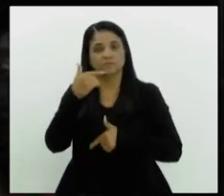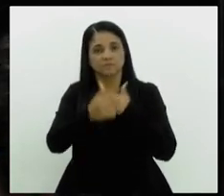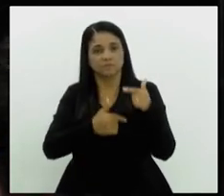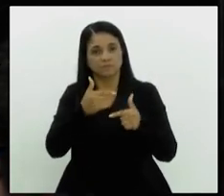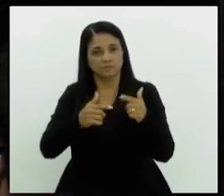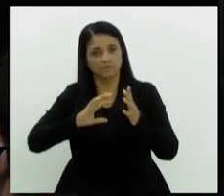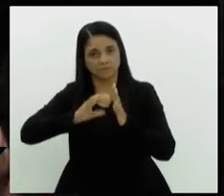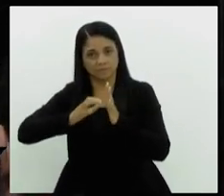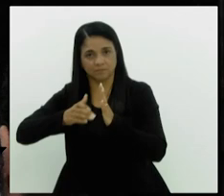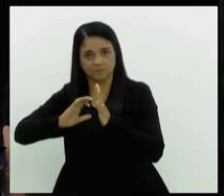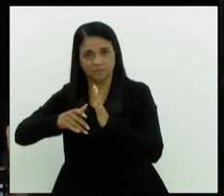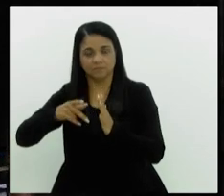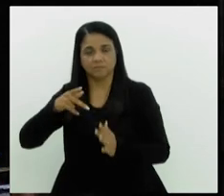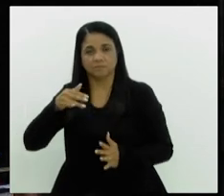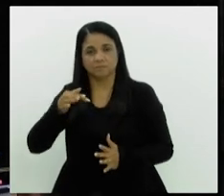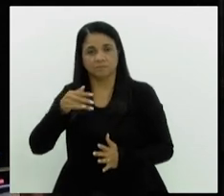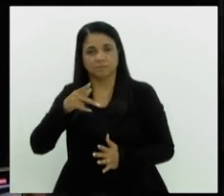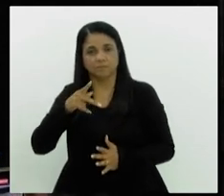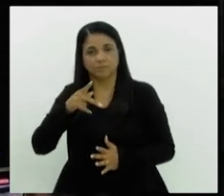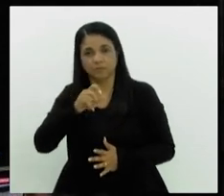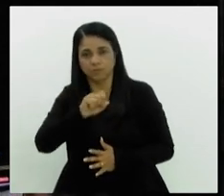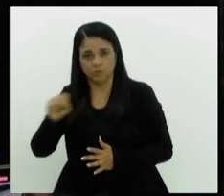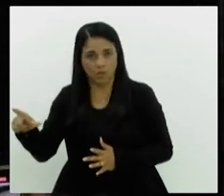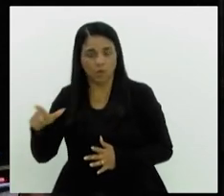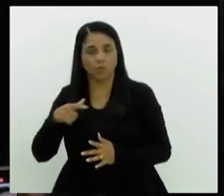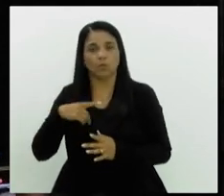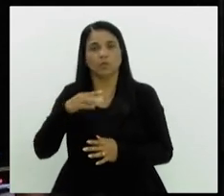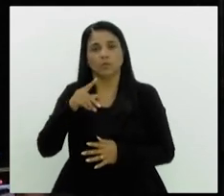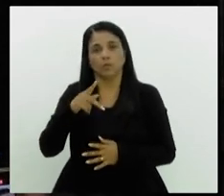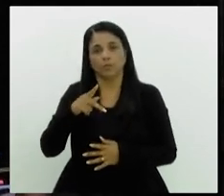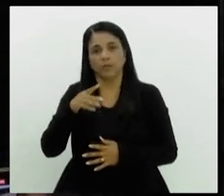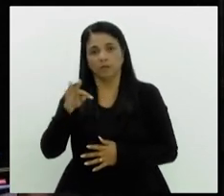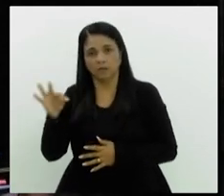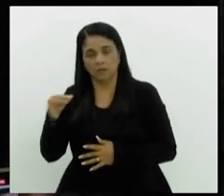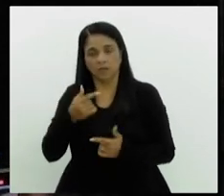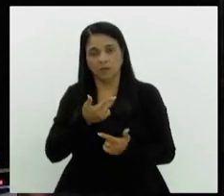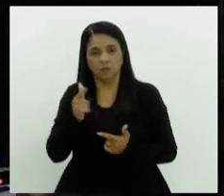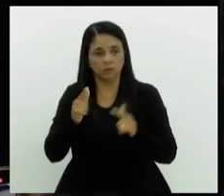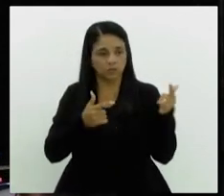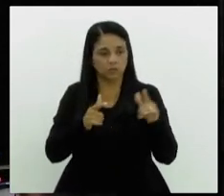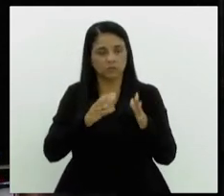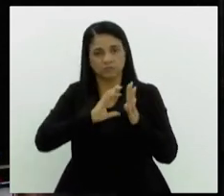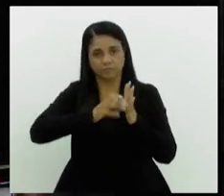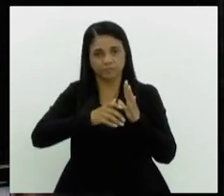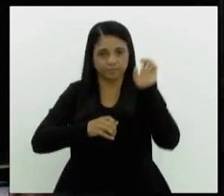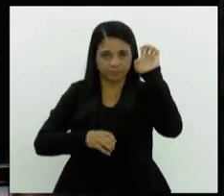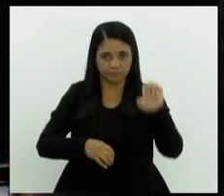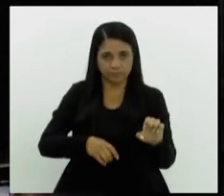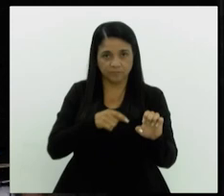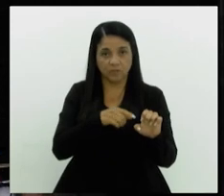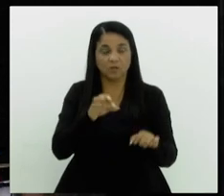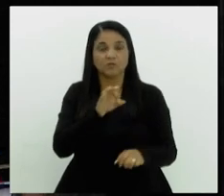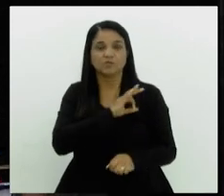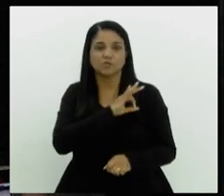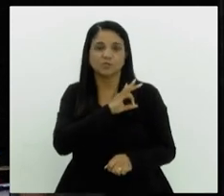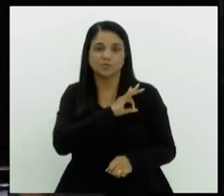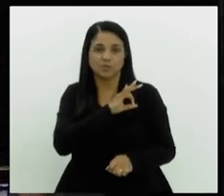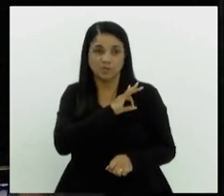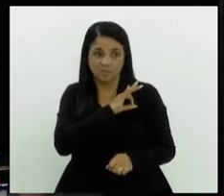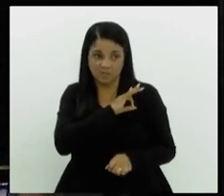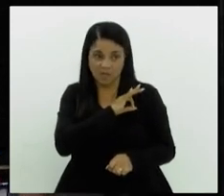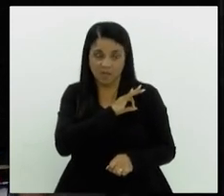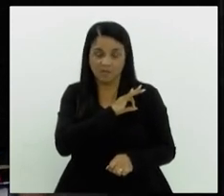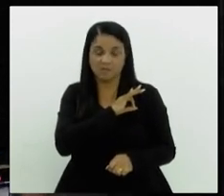Trabalhadores, para o PSOL e para outras entidades de esquerda, os policiais, infelizmente, para